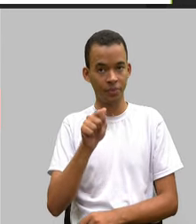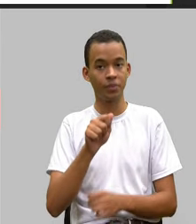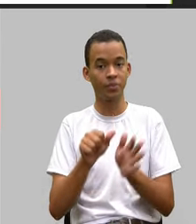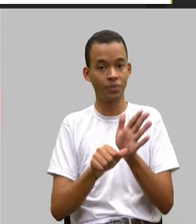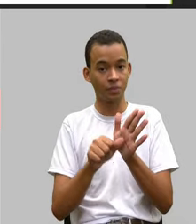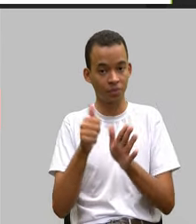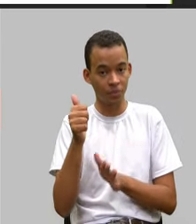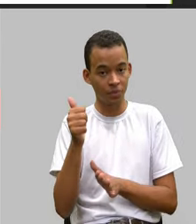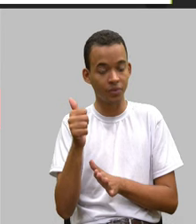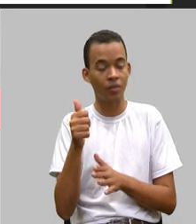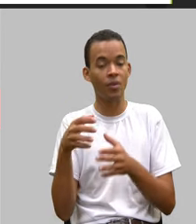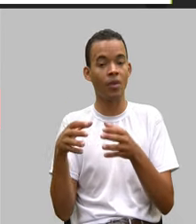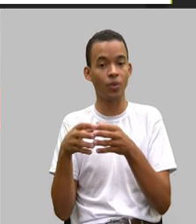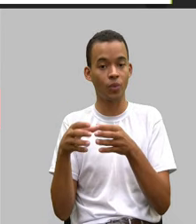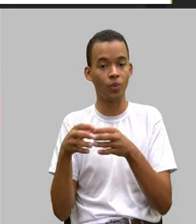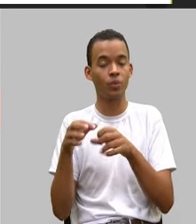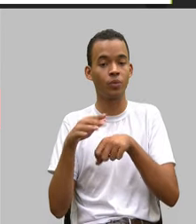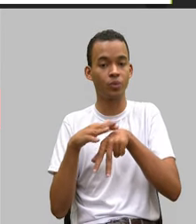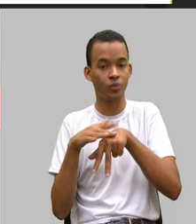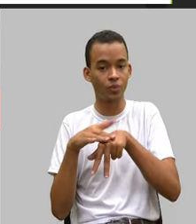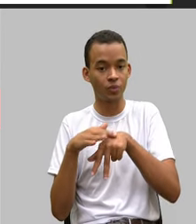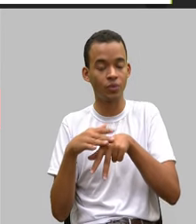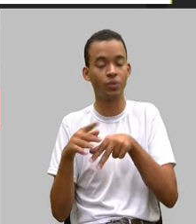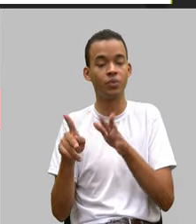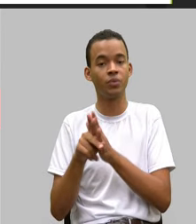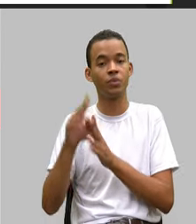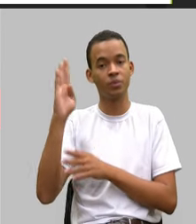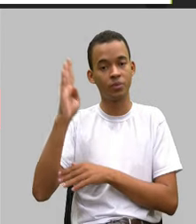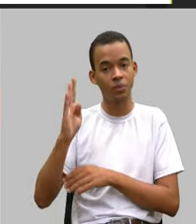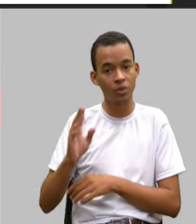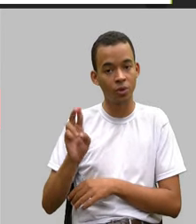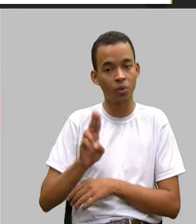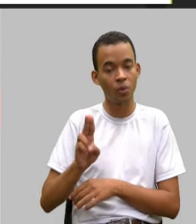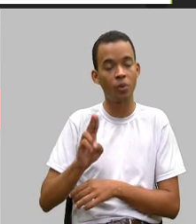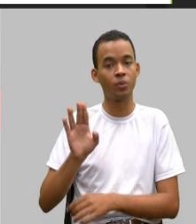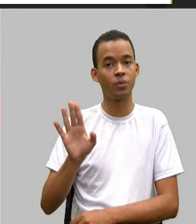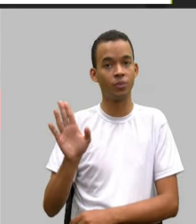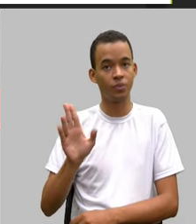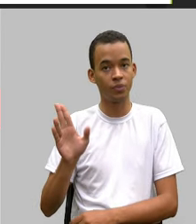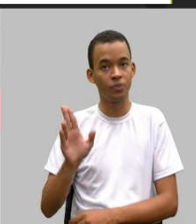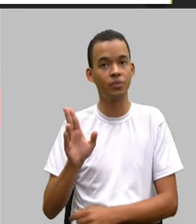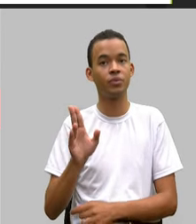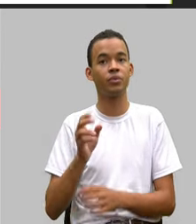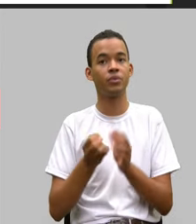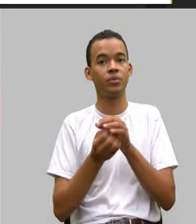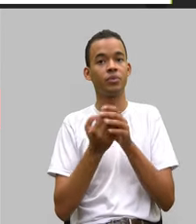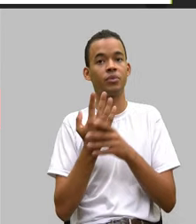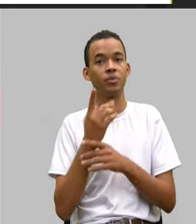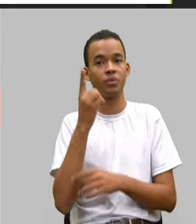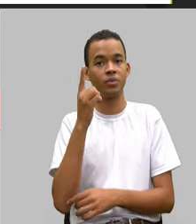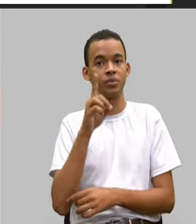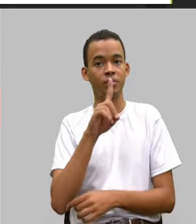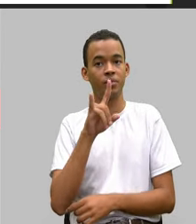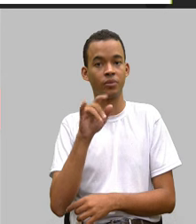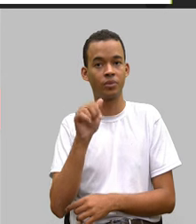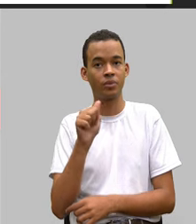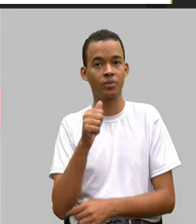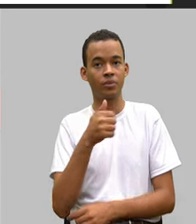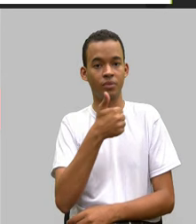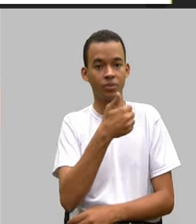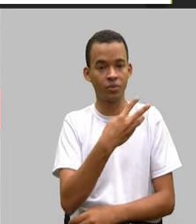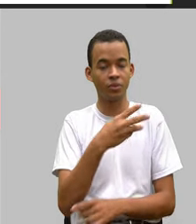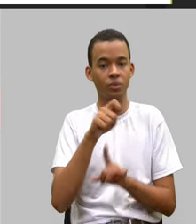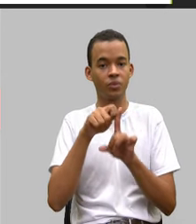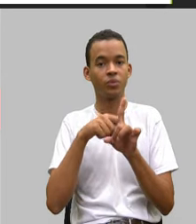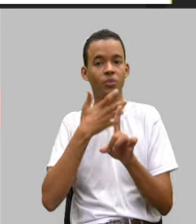medicinal do Brasil fundada no dia 13/12 de24 estamos no nosso 10º ano até hoje essa Associação não conseguiu o